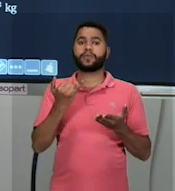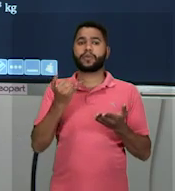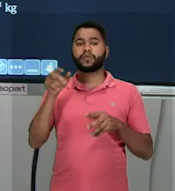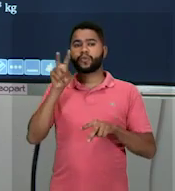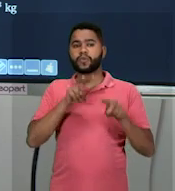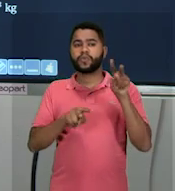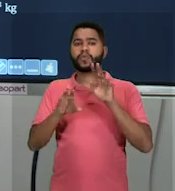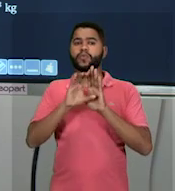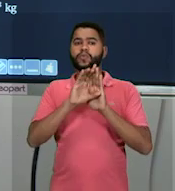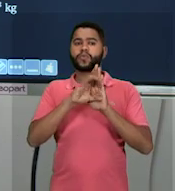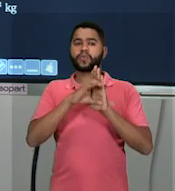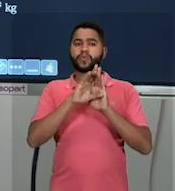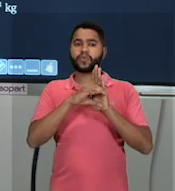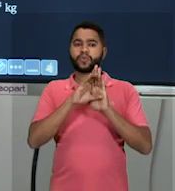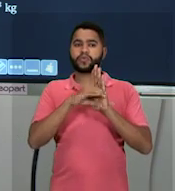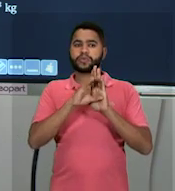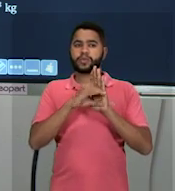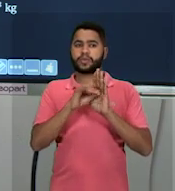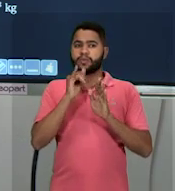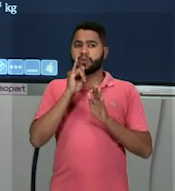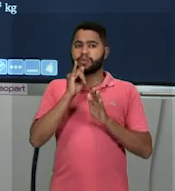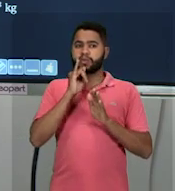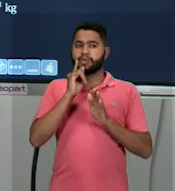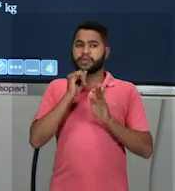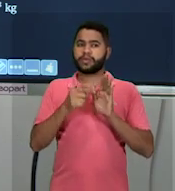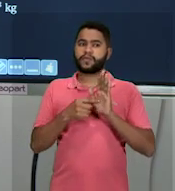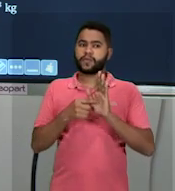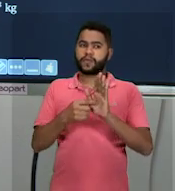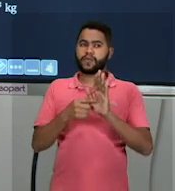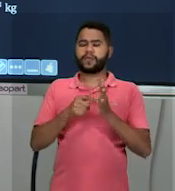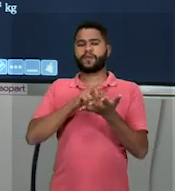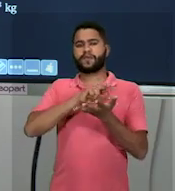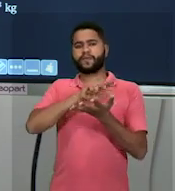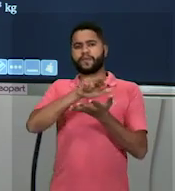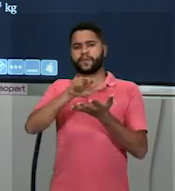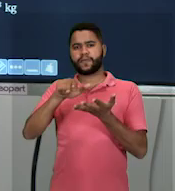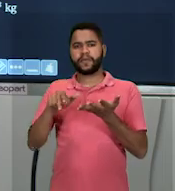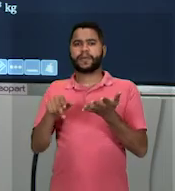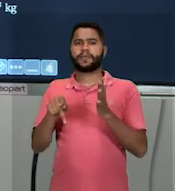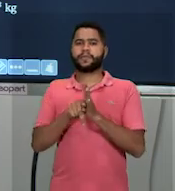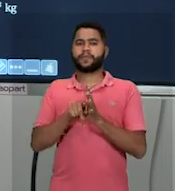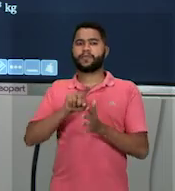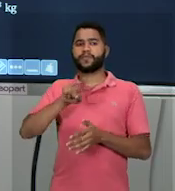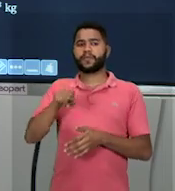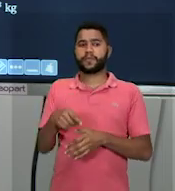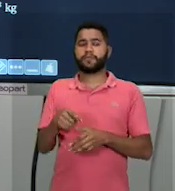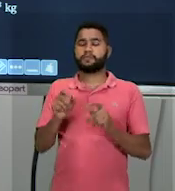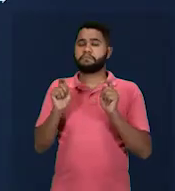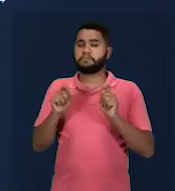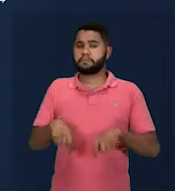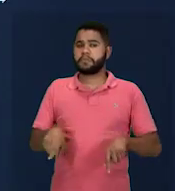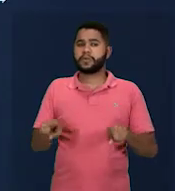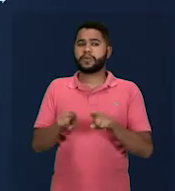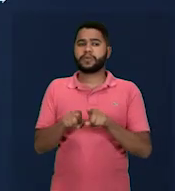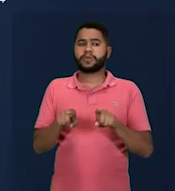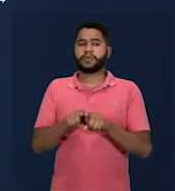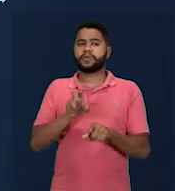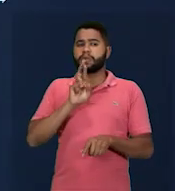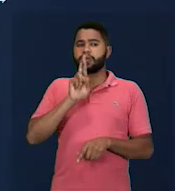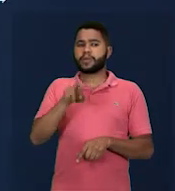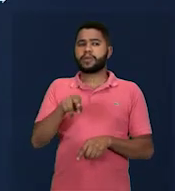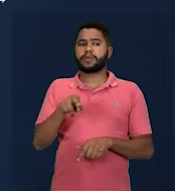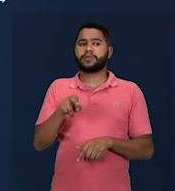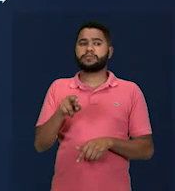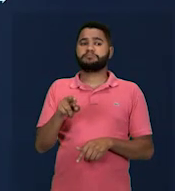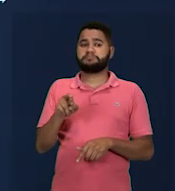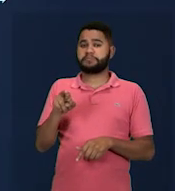seguinte conceito. Em vez de escrever assim, né, com várias casas depois da vírgula, você pode também colocar a resposta em